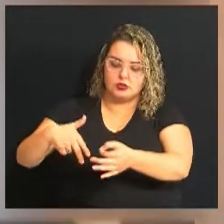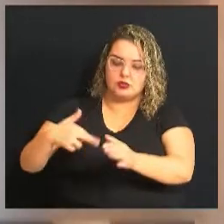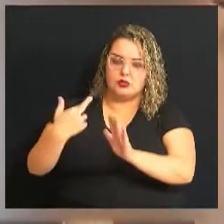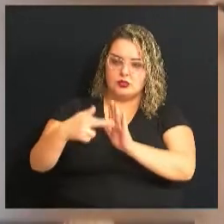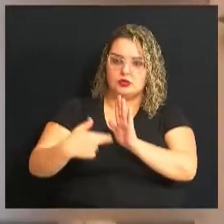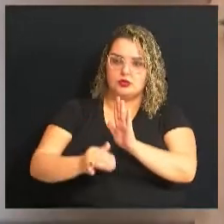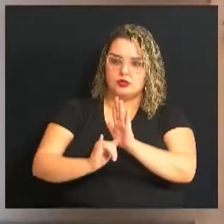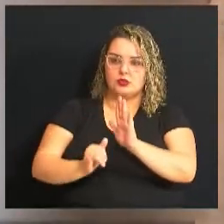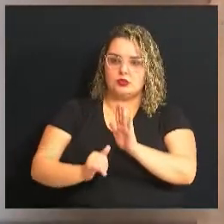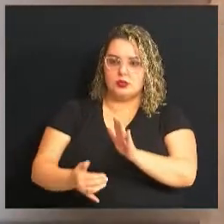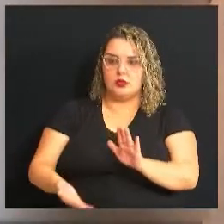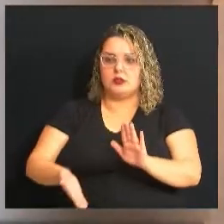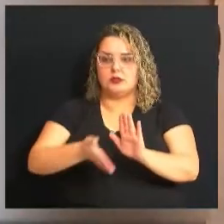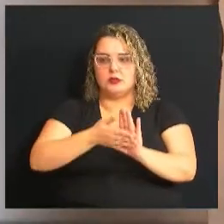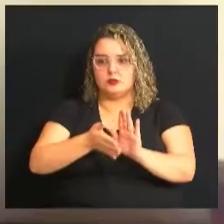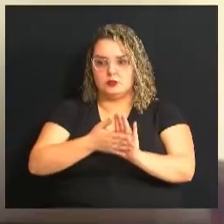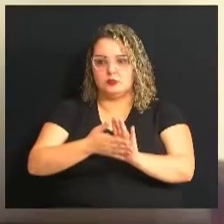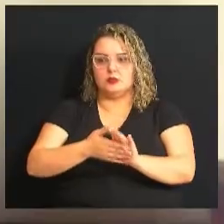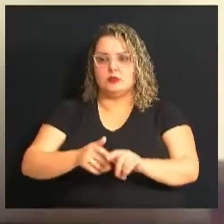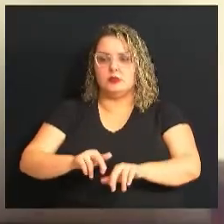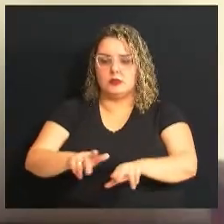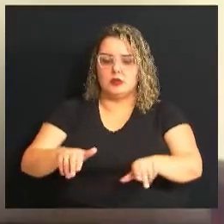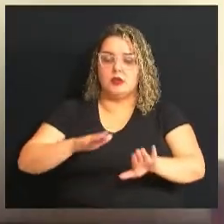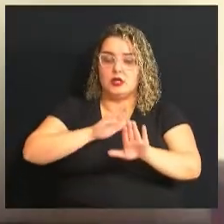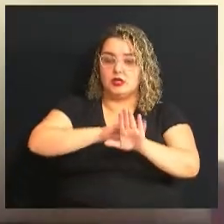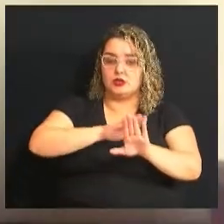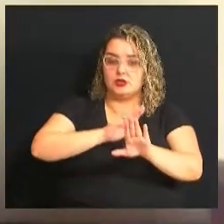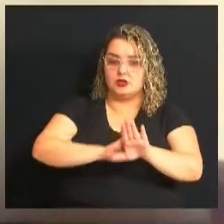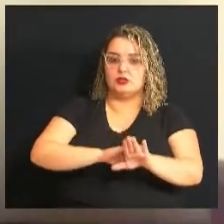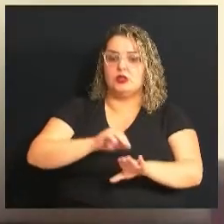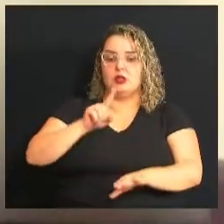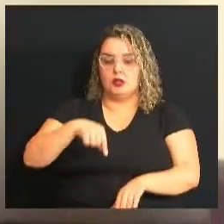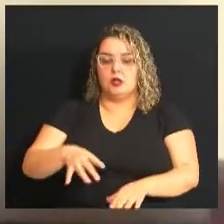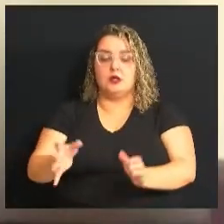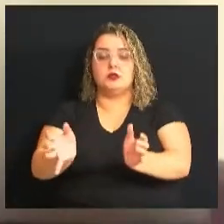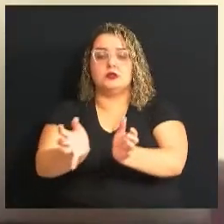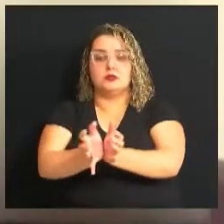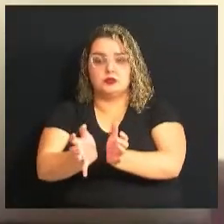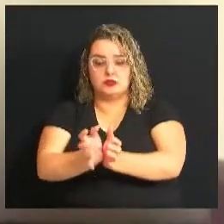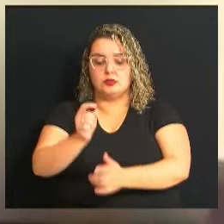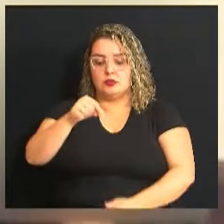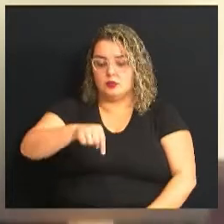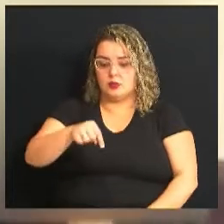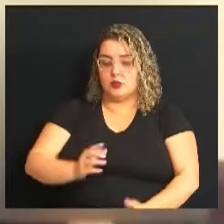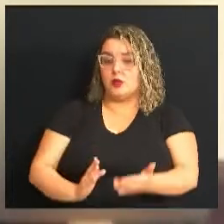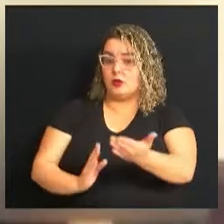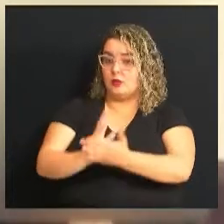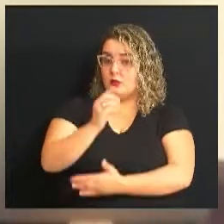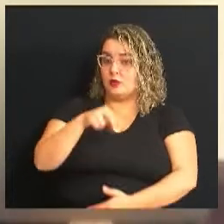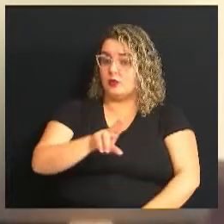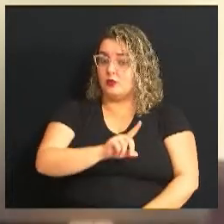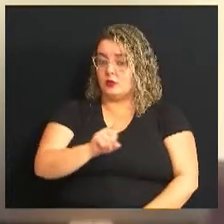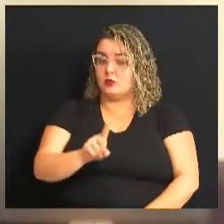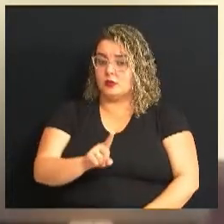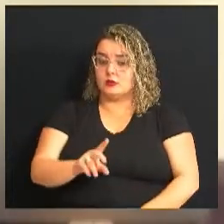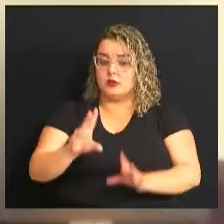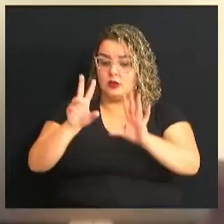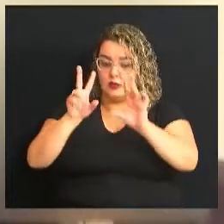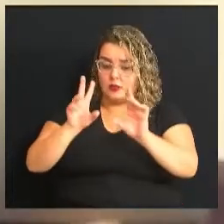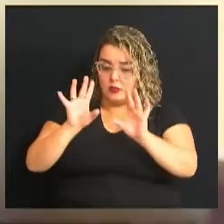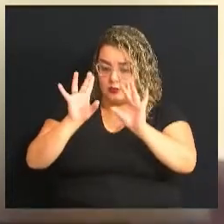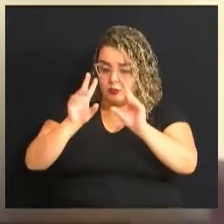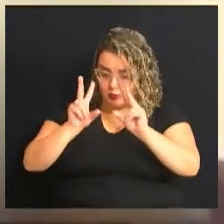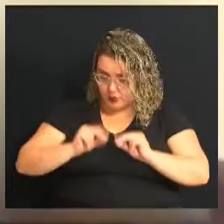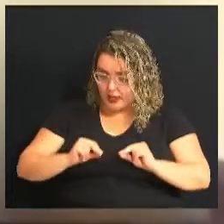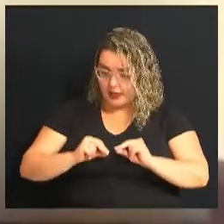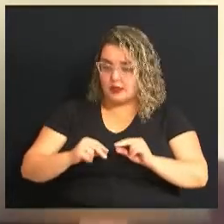às propostas. Entre as atribuições, cabe a esta comissão aprovar ou não o mérito de proposições